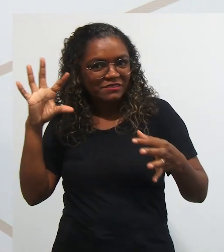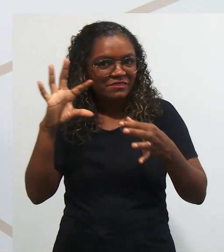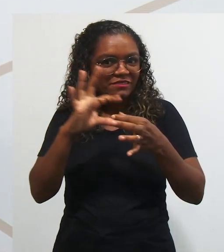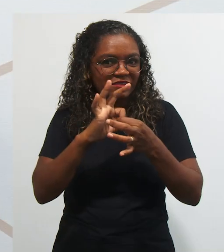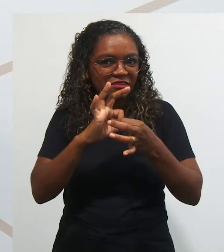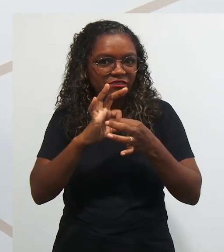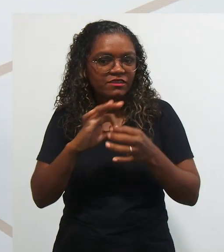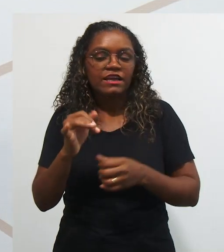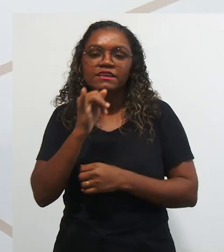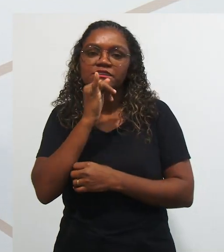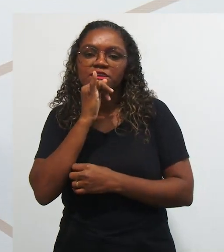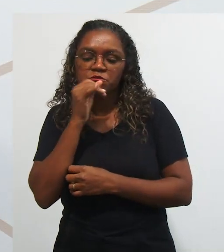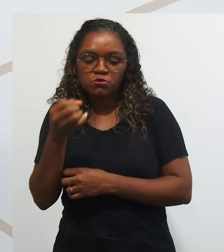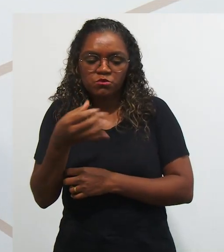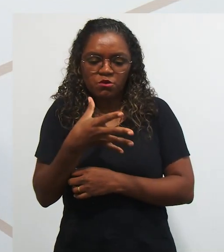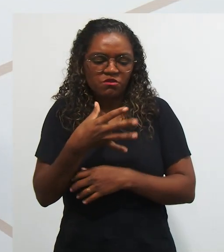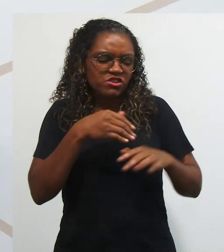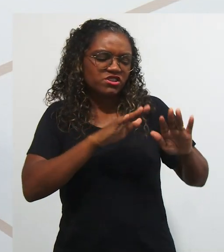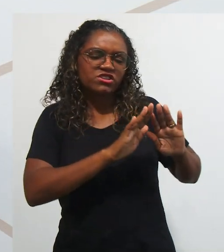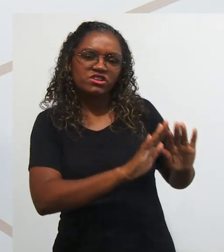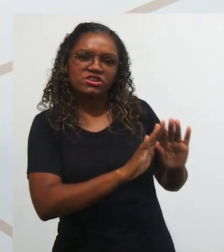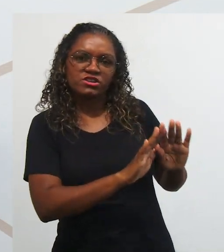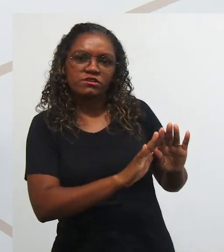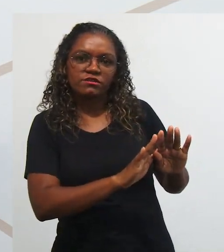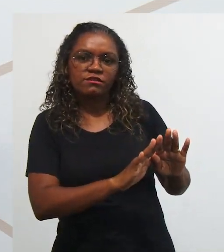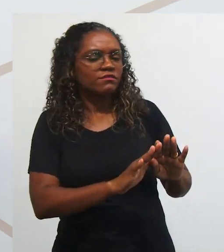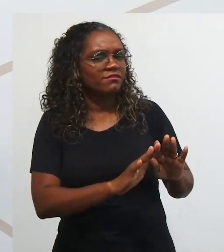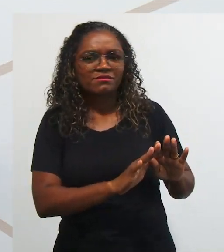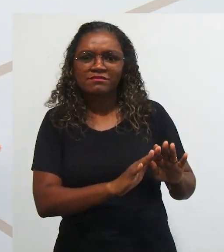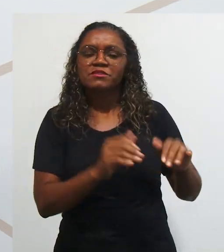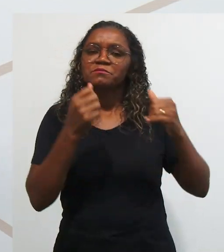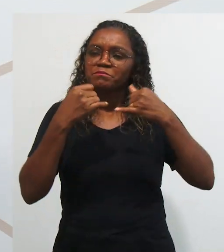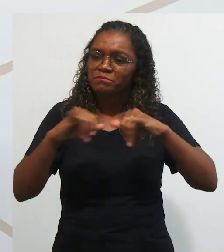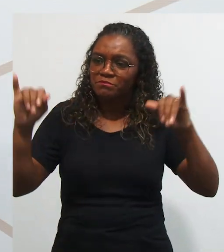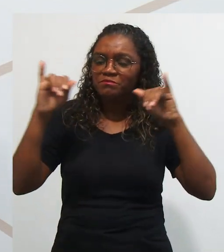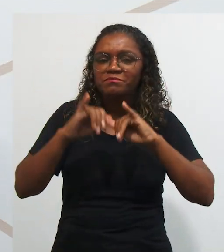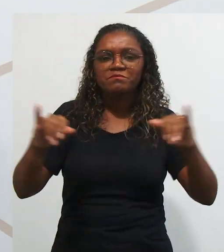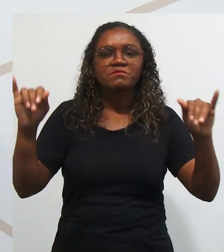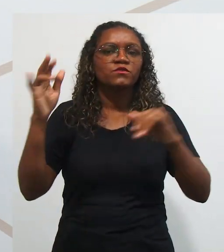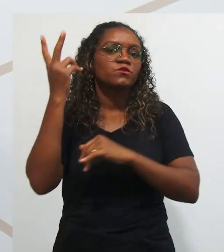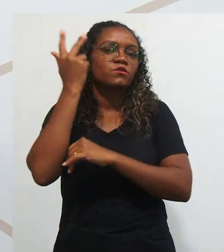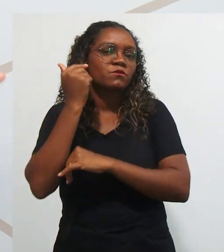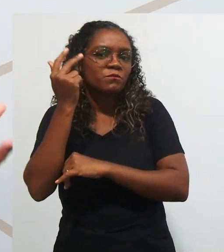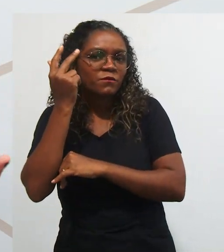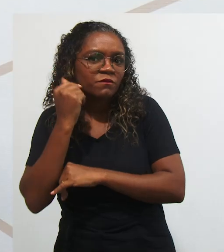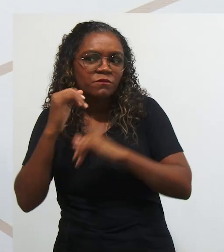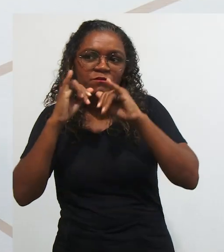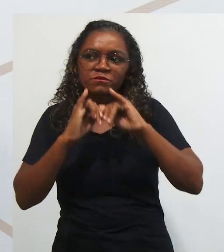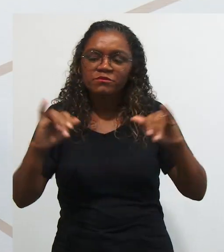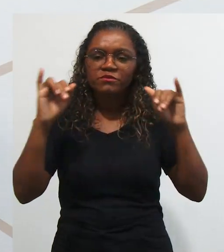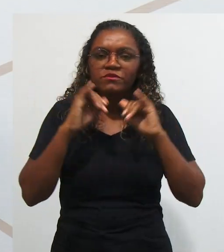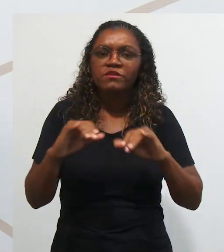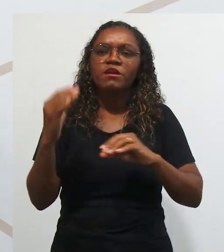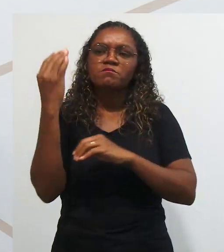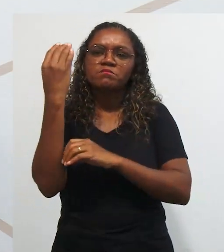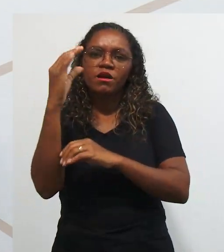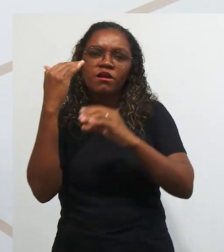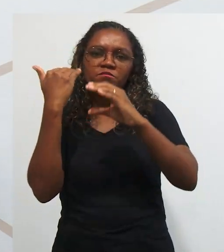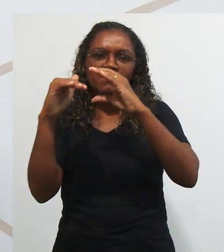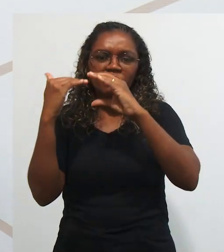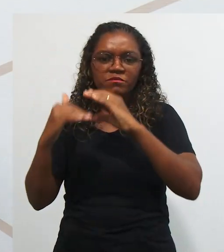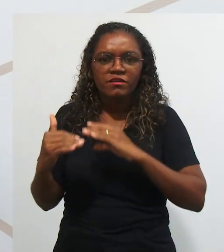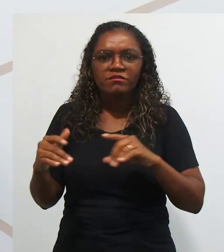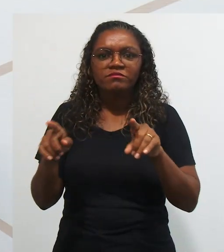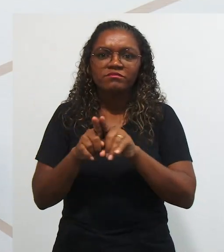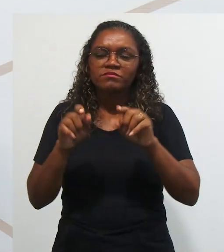posso guardar, não posso deixar na gaveta. Eu tenho que anunciar, eu tenho que publicar, eu tenho que falar